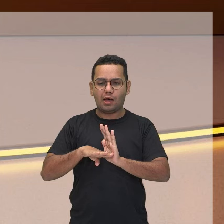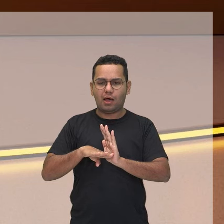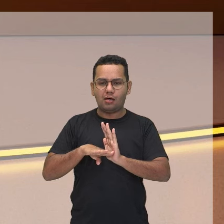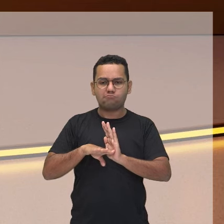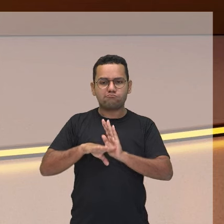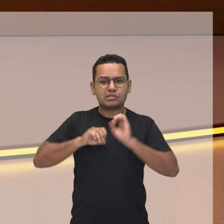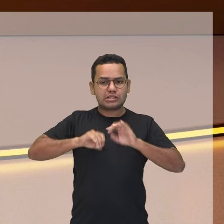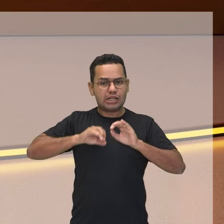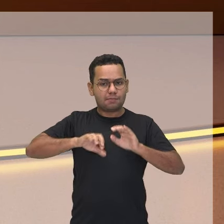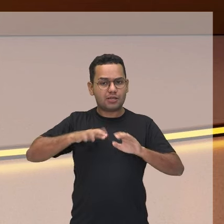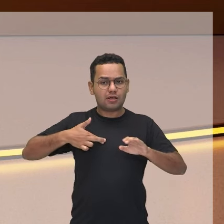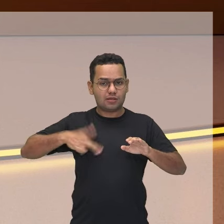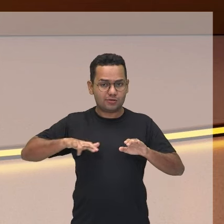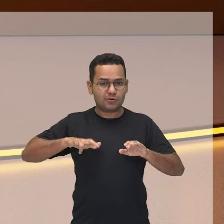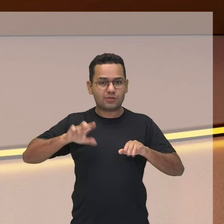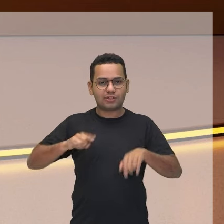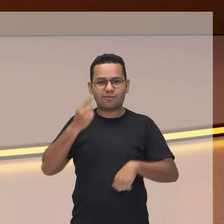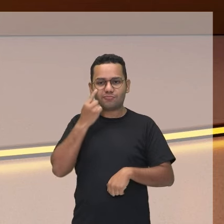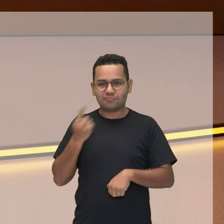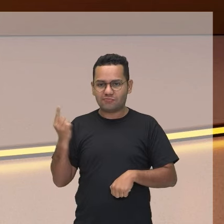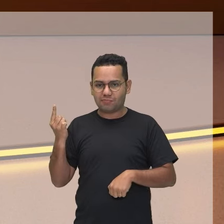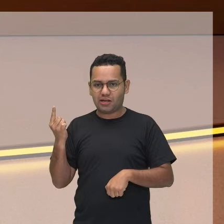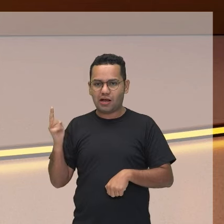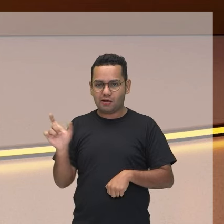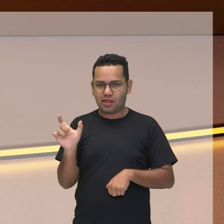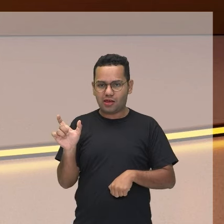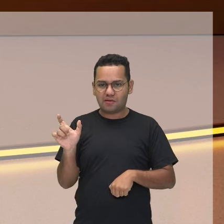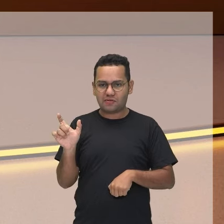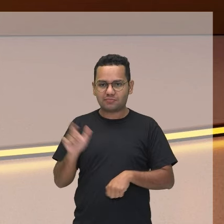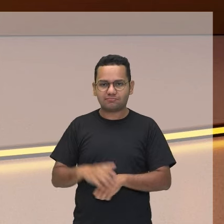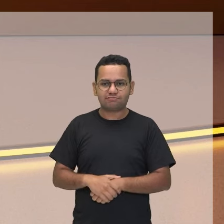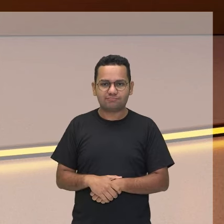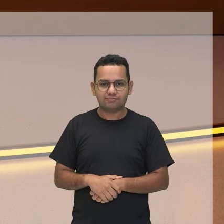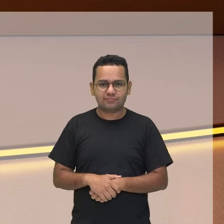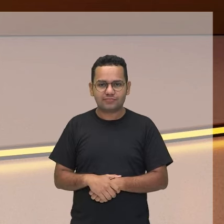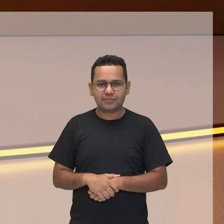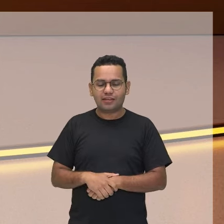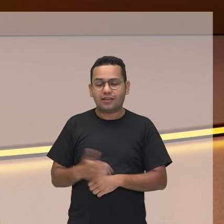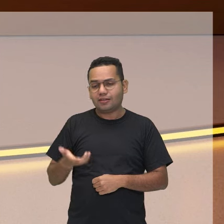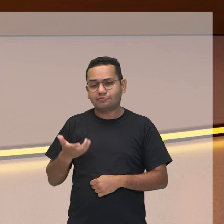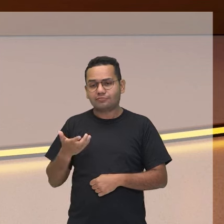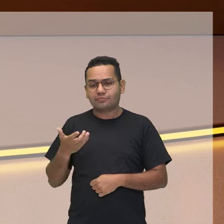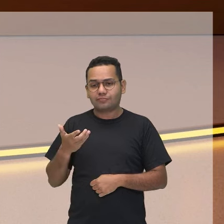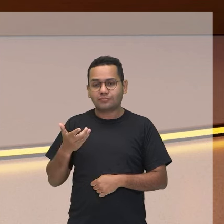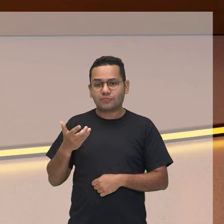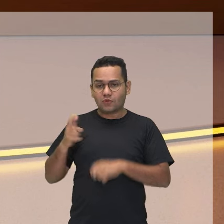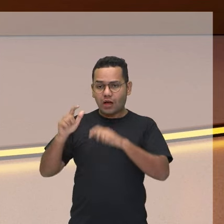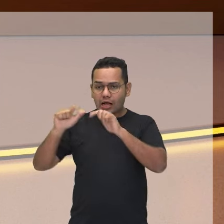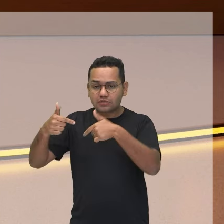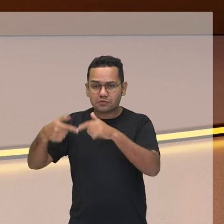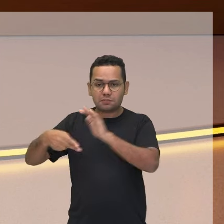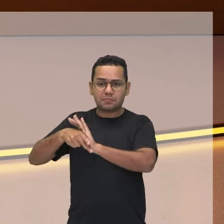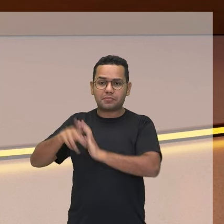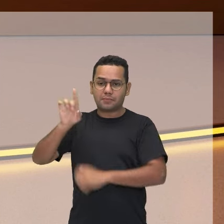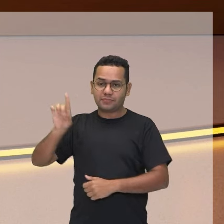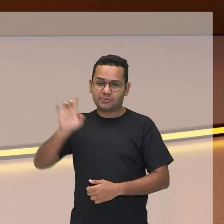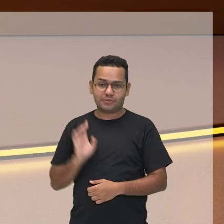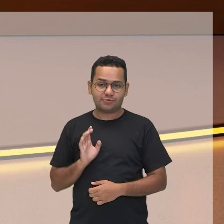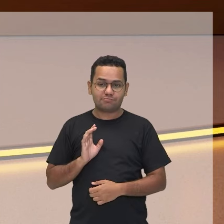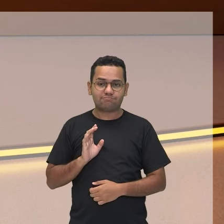Olha só, os mistérios de Deus. Eu explico tudo isso através do quê? Desse meu